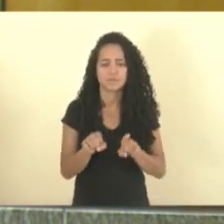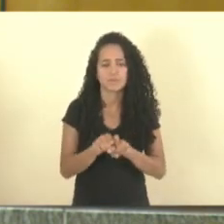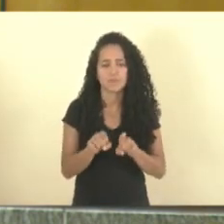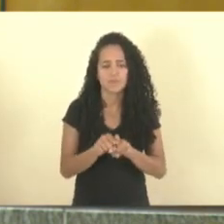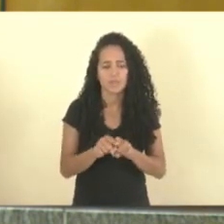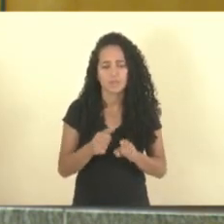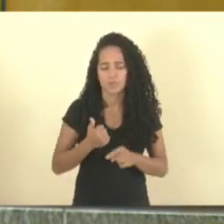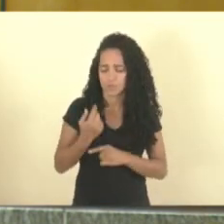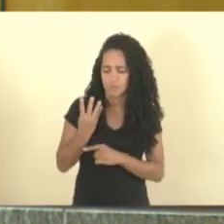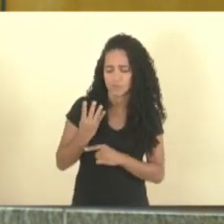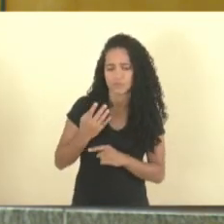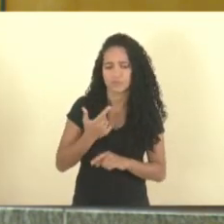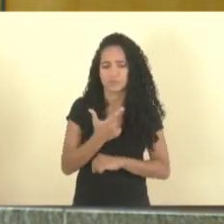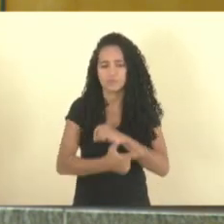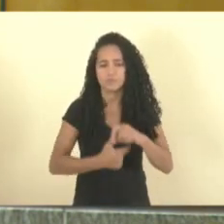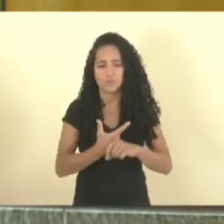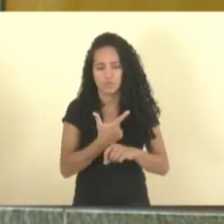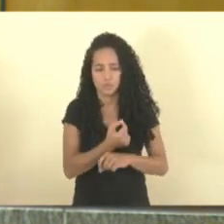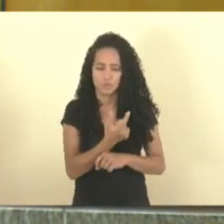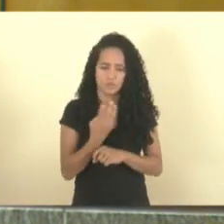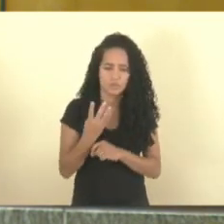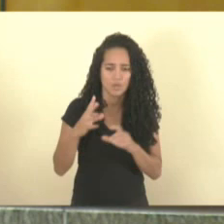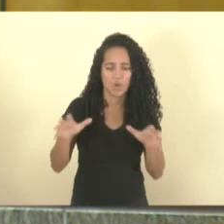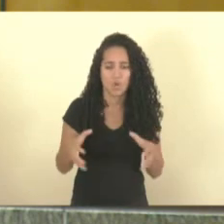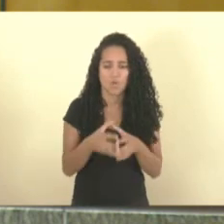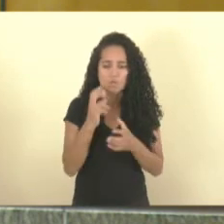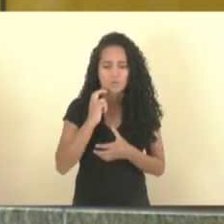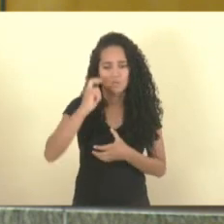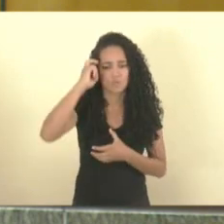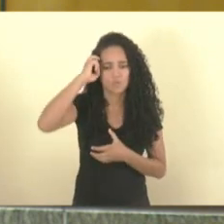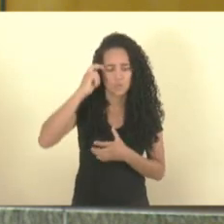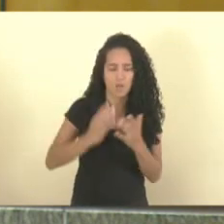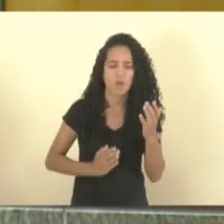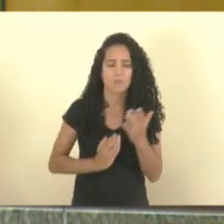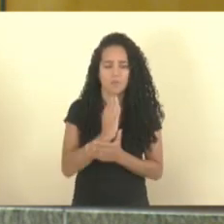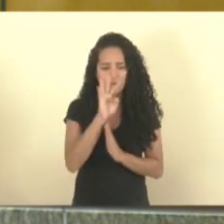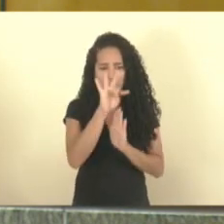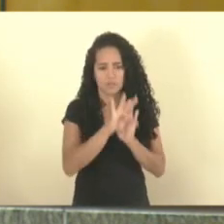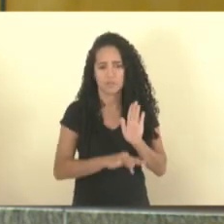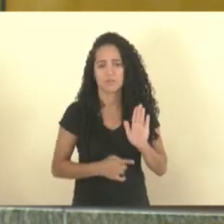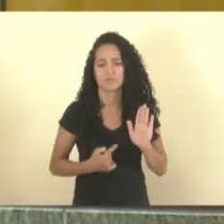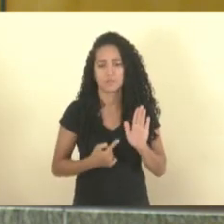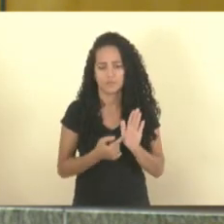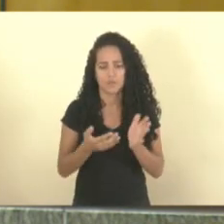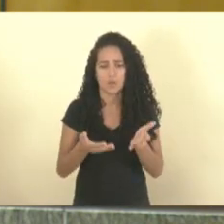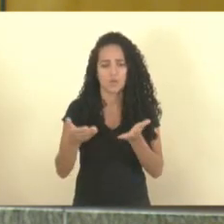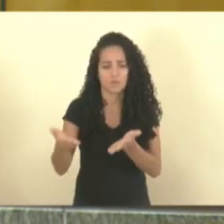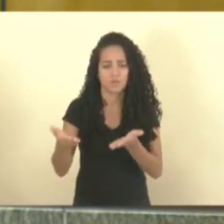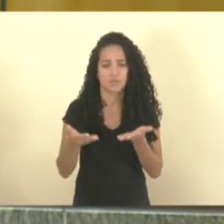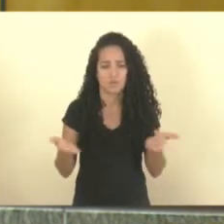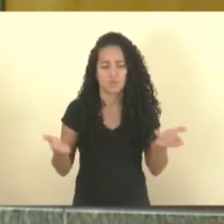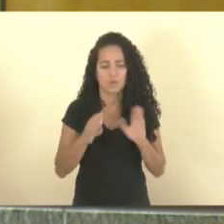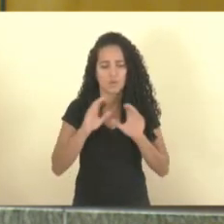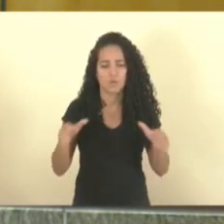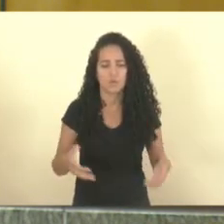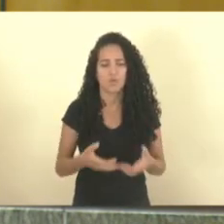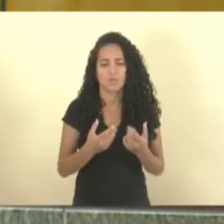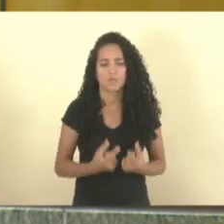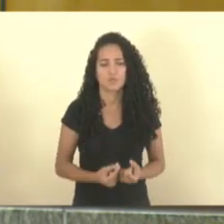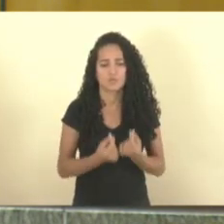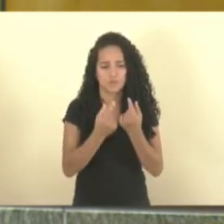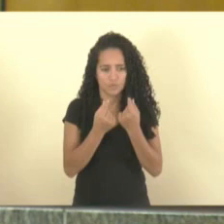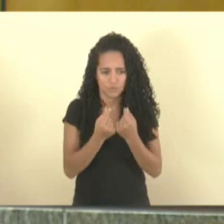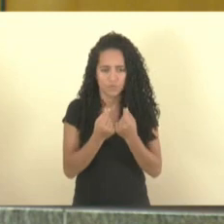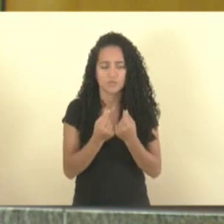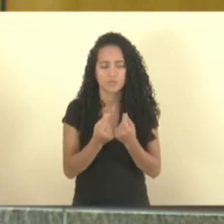parecer 14/2024 da Comissão de Cultura pela aprovação. Eu convoco agora a Comissão de Finanças